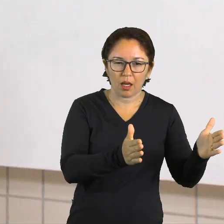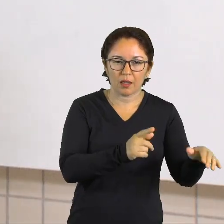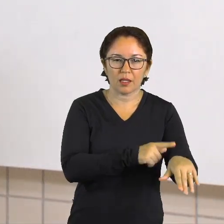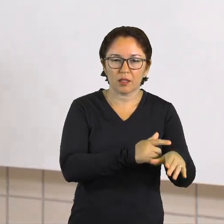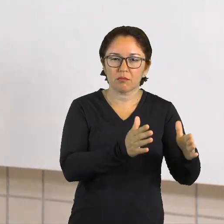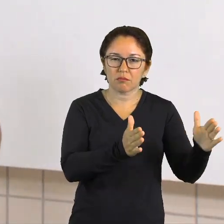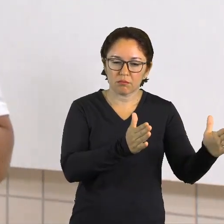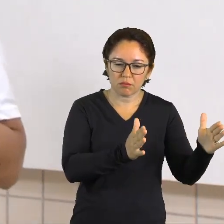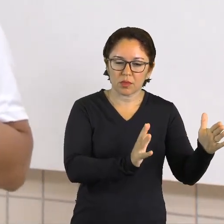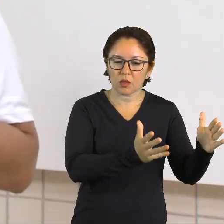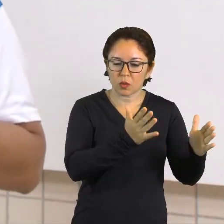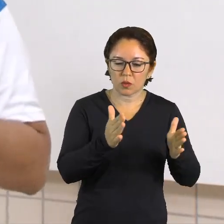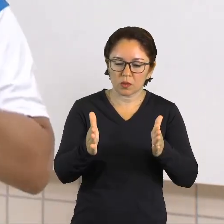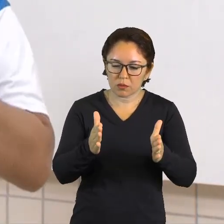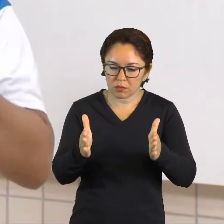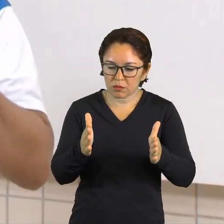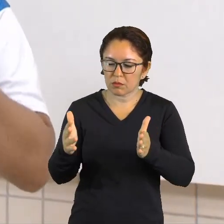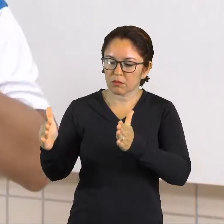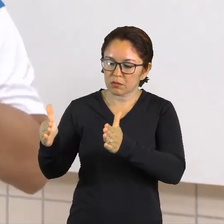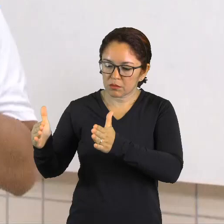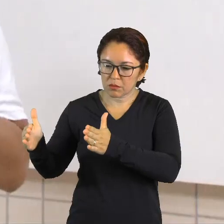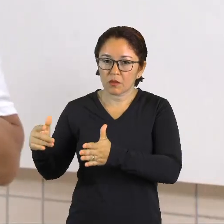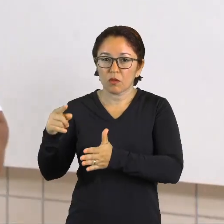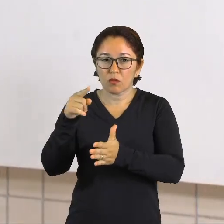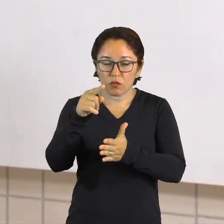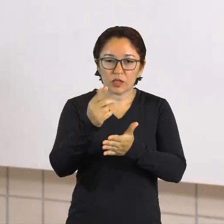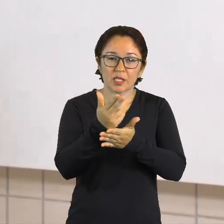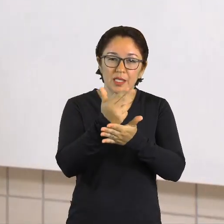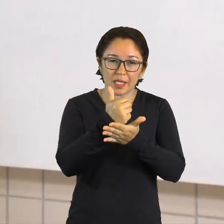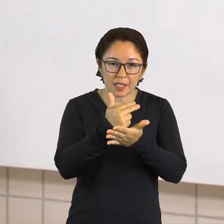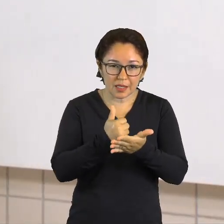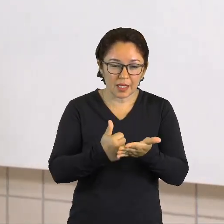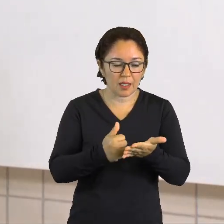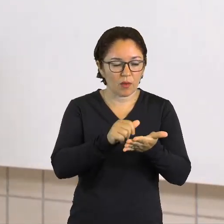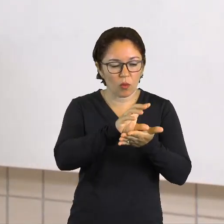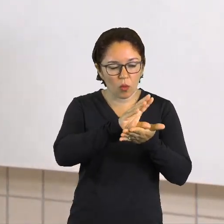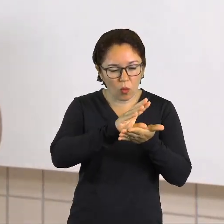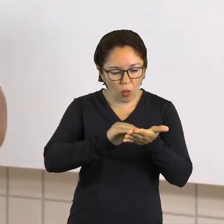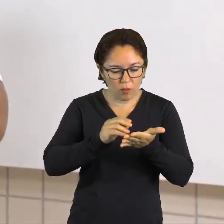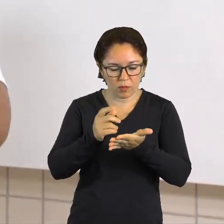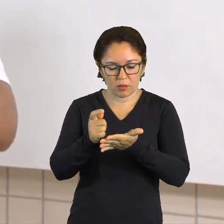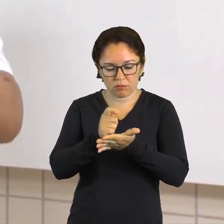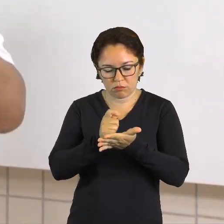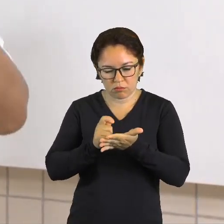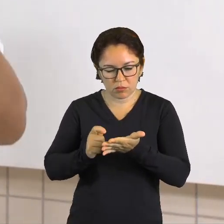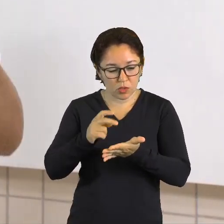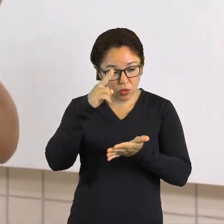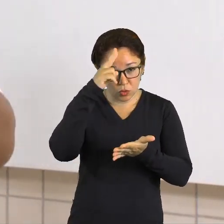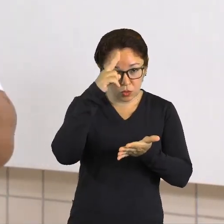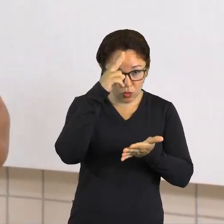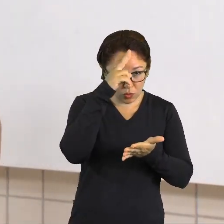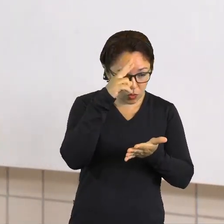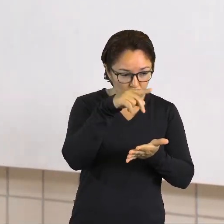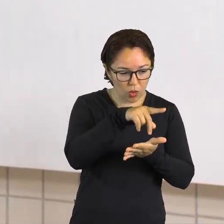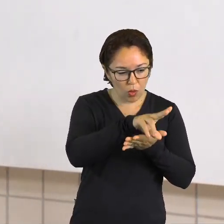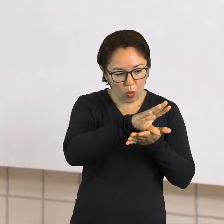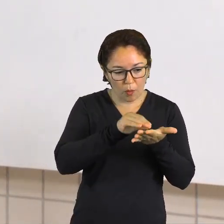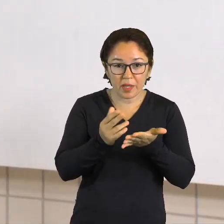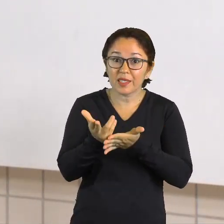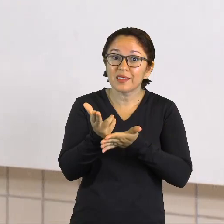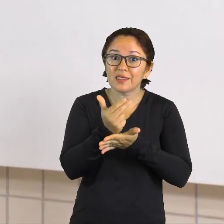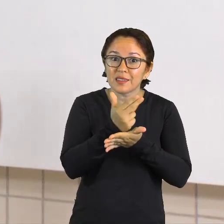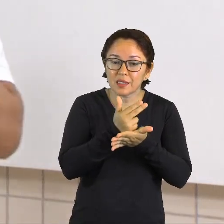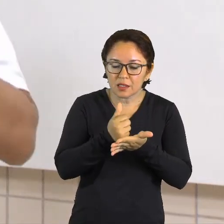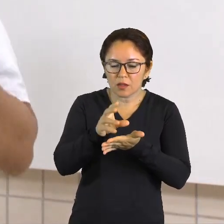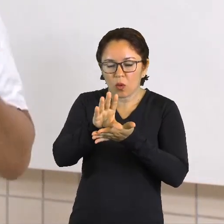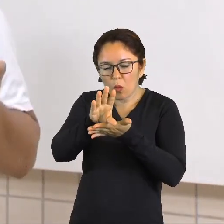Vocês sabem o que é enredo? Daqui a pouco a gente vai explicar o que é enredo para que você possa responder a 2. Mas antes